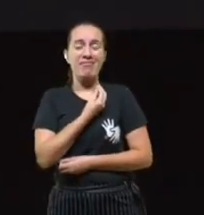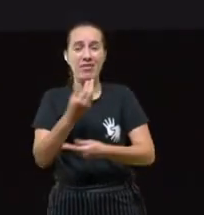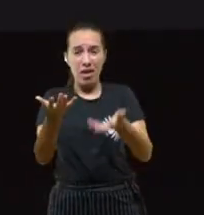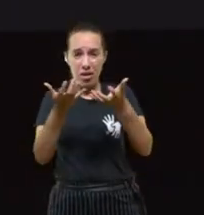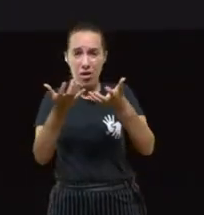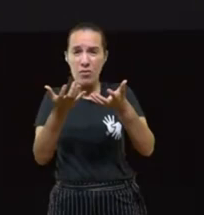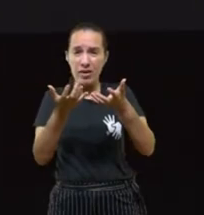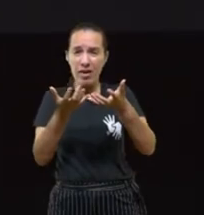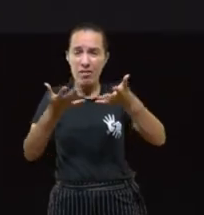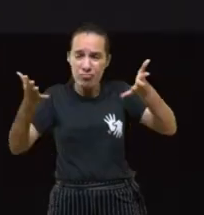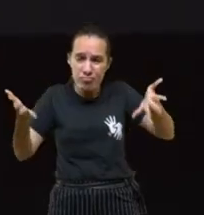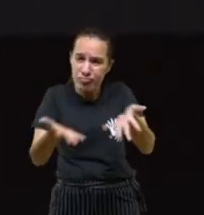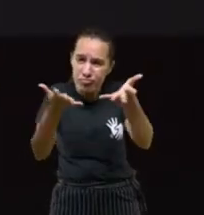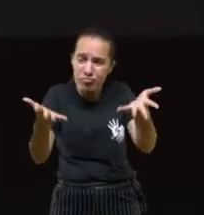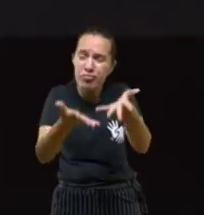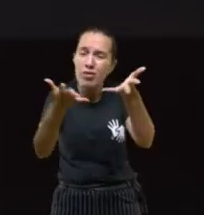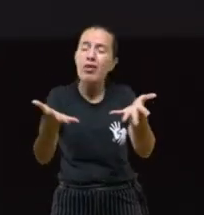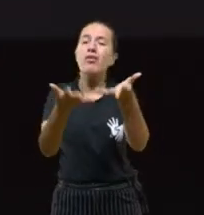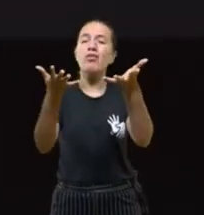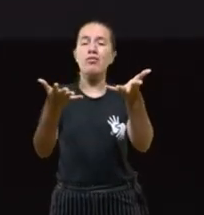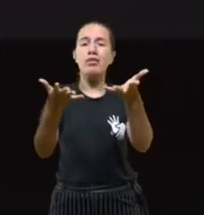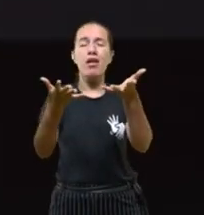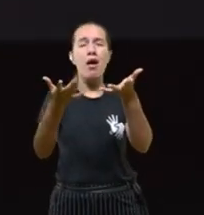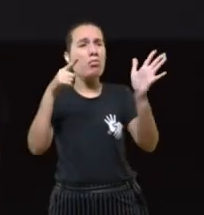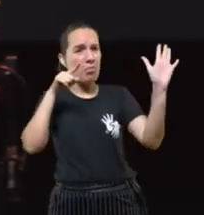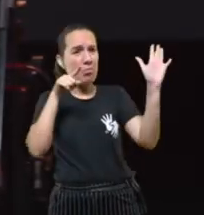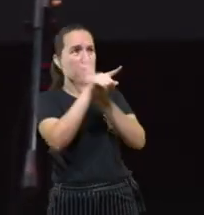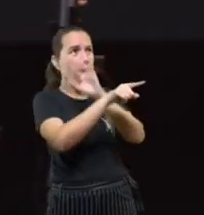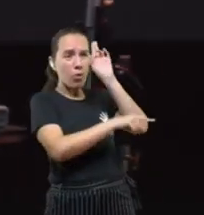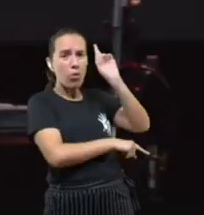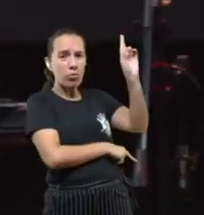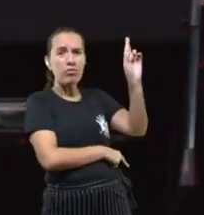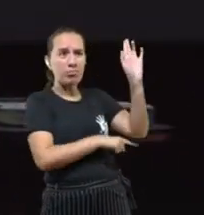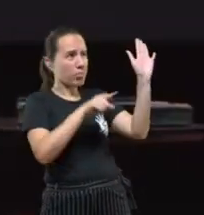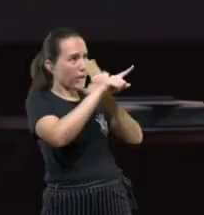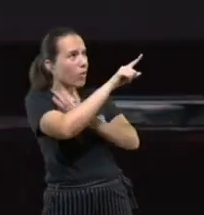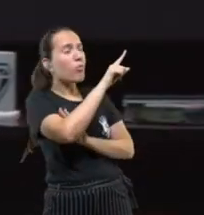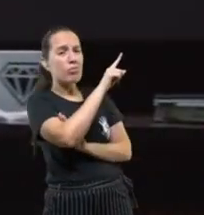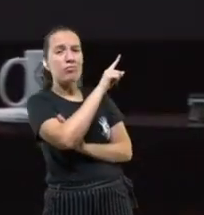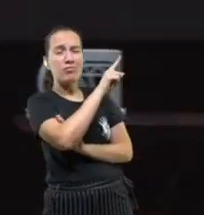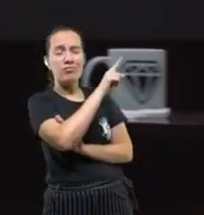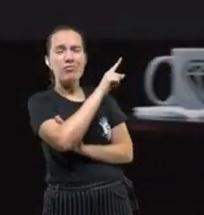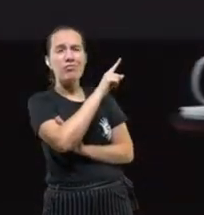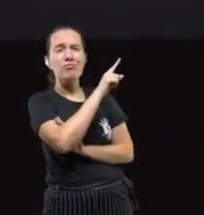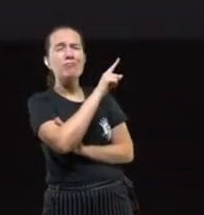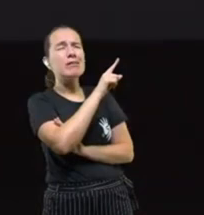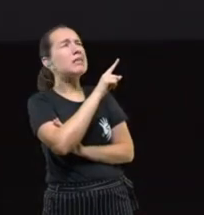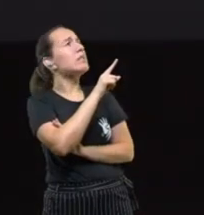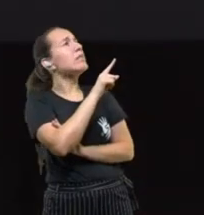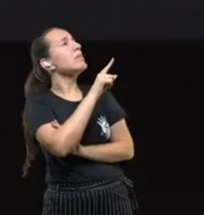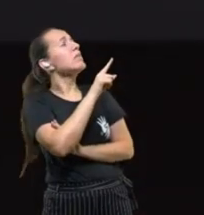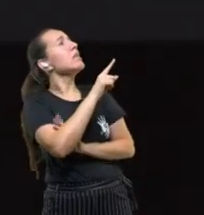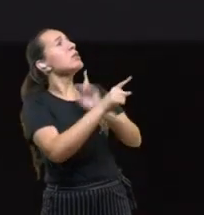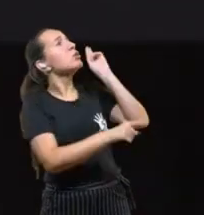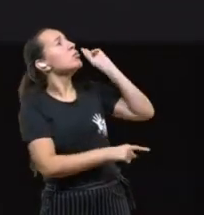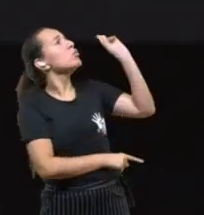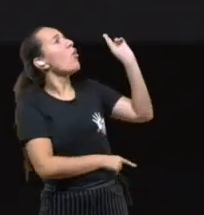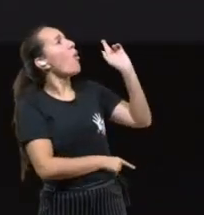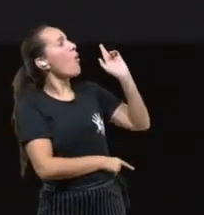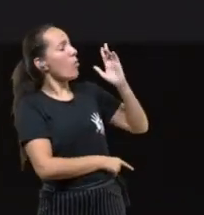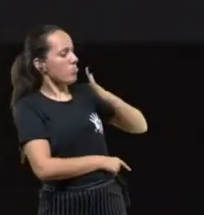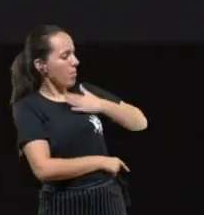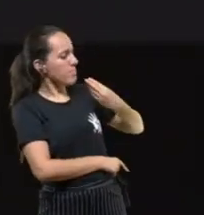encorajar você de perguntar ao Senhor: o que é que